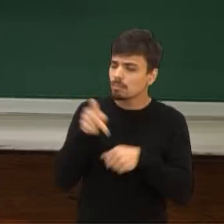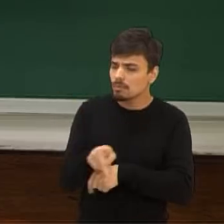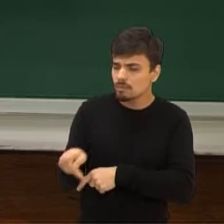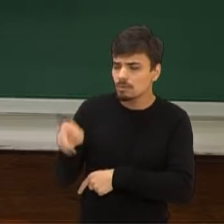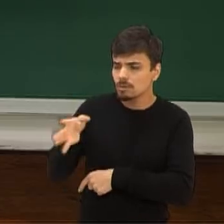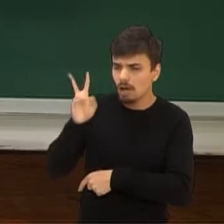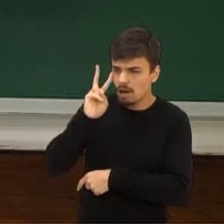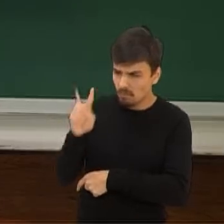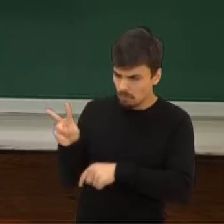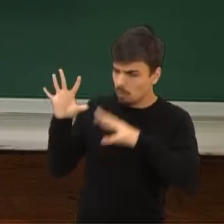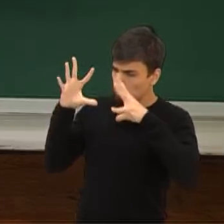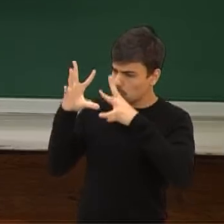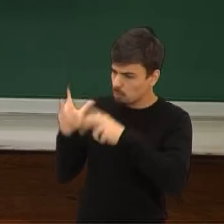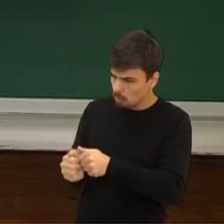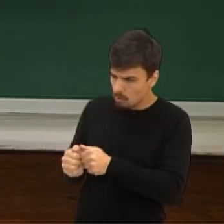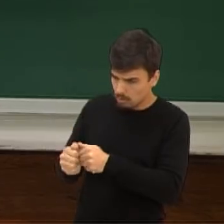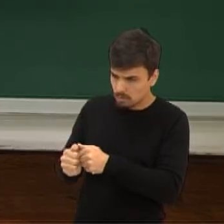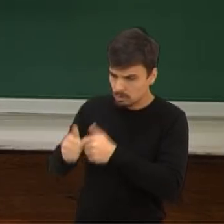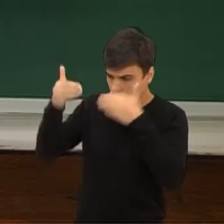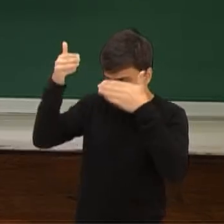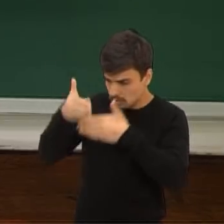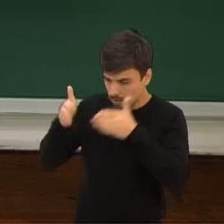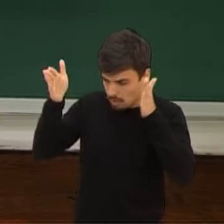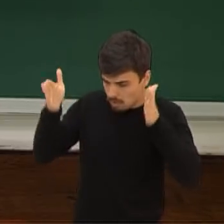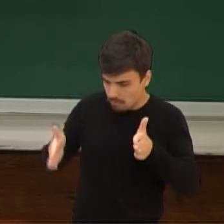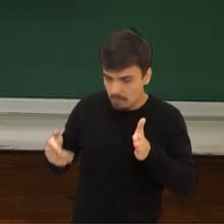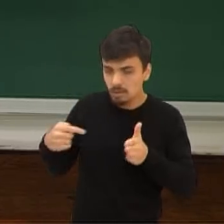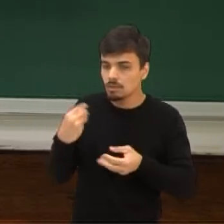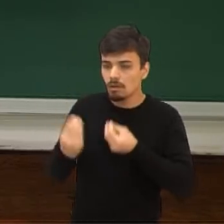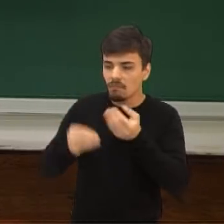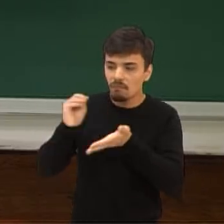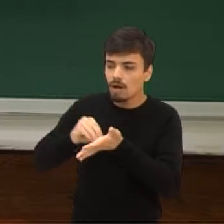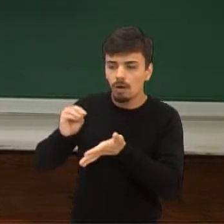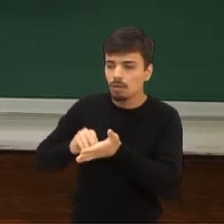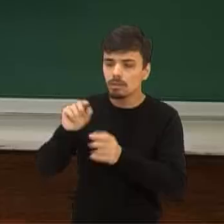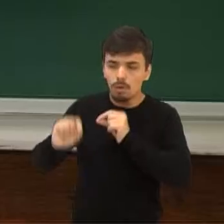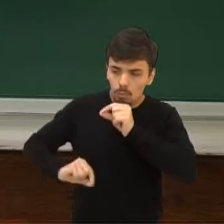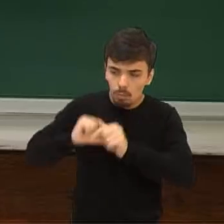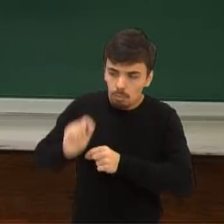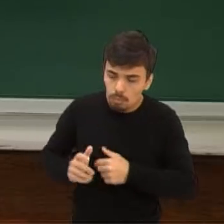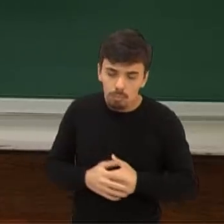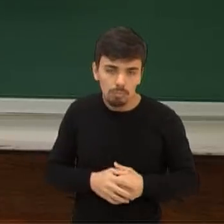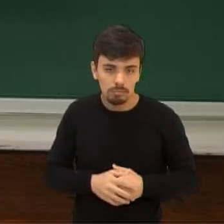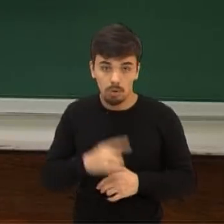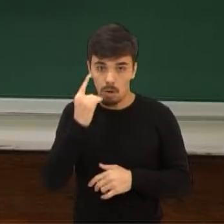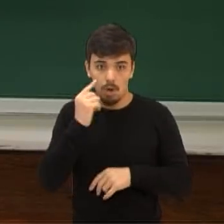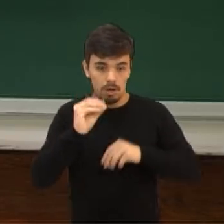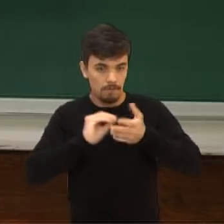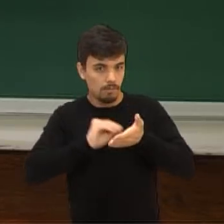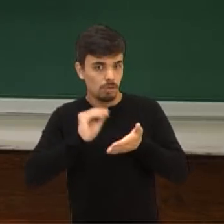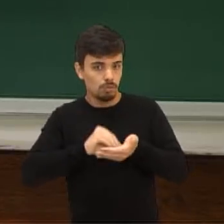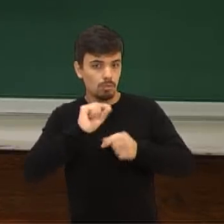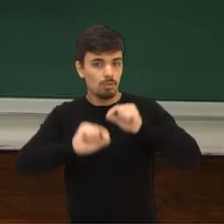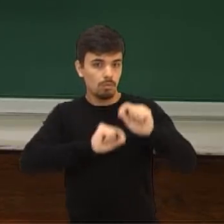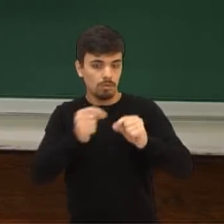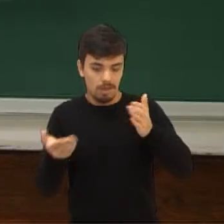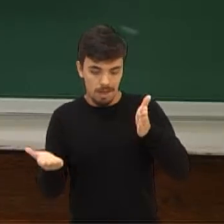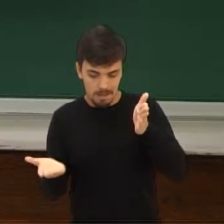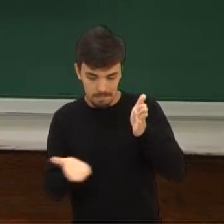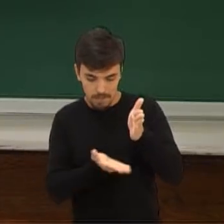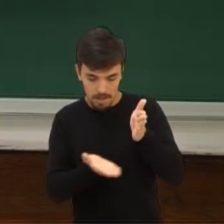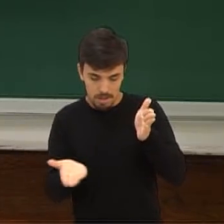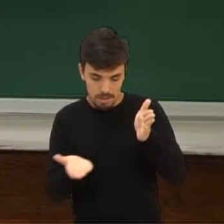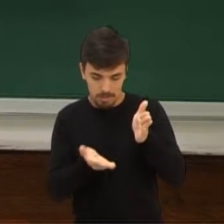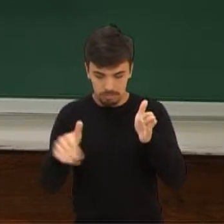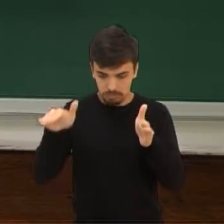já vimos todas as faces laterais. Faltou quem na nossa caixinha? Faltaram as bases, que são quem?